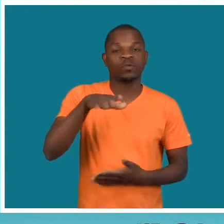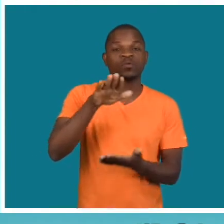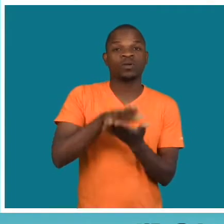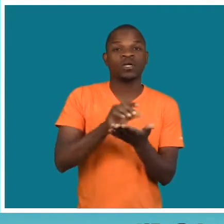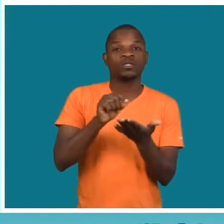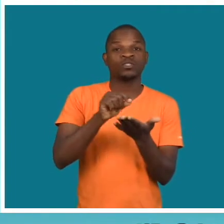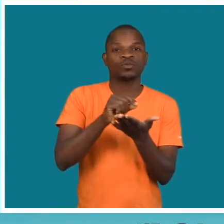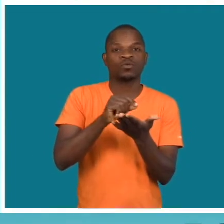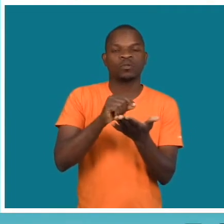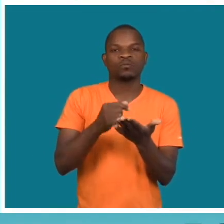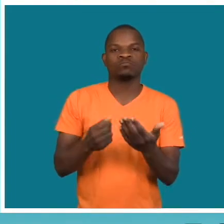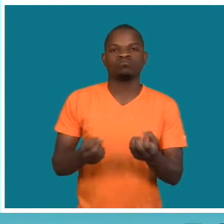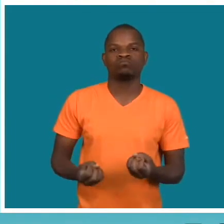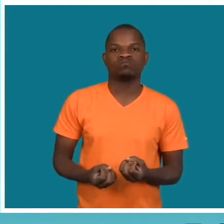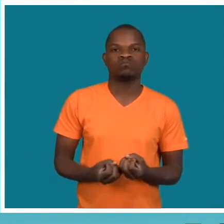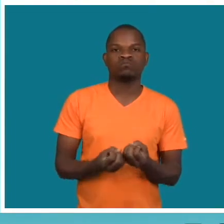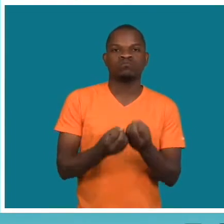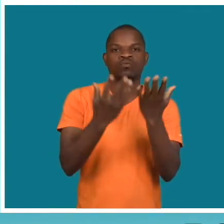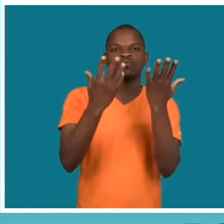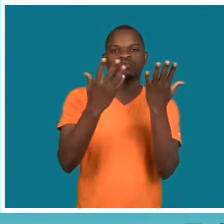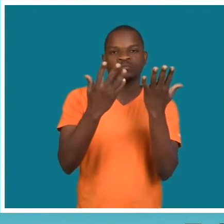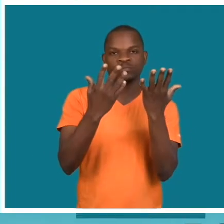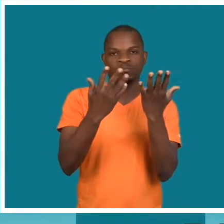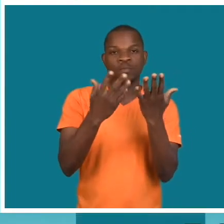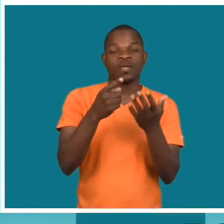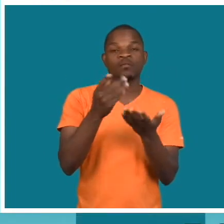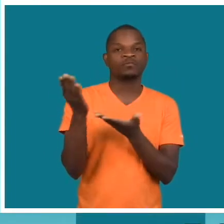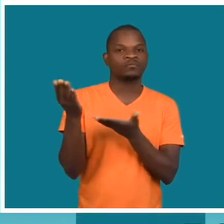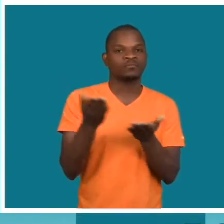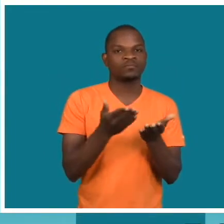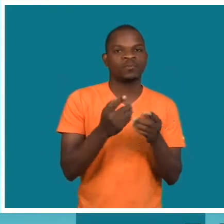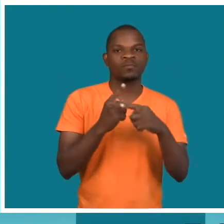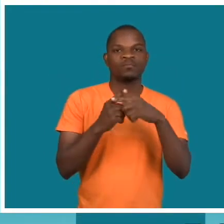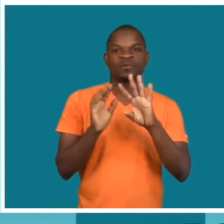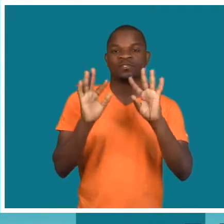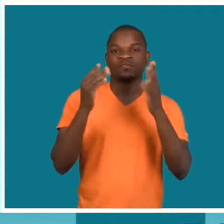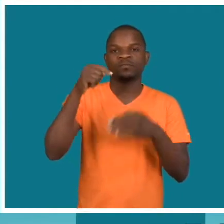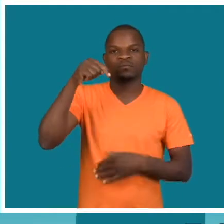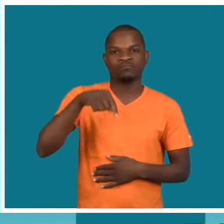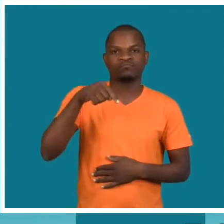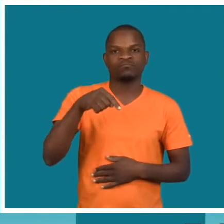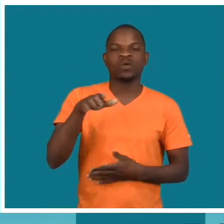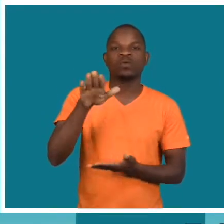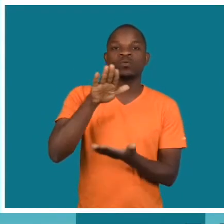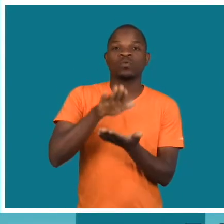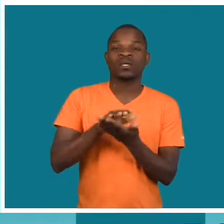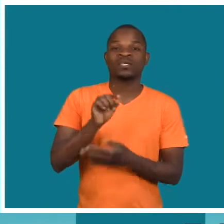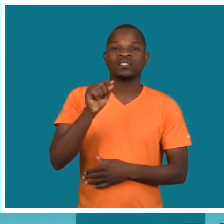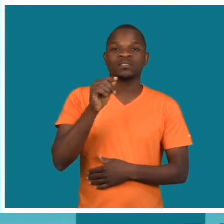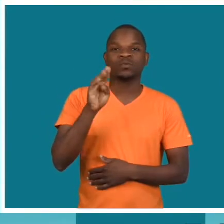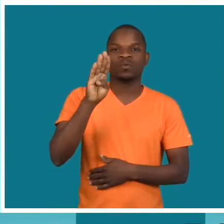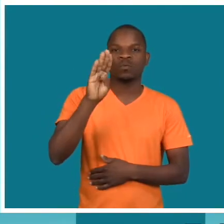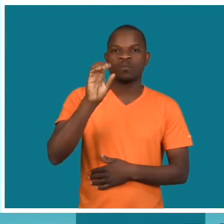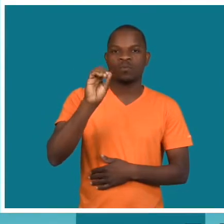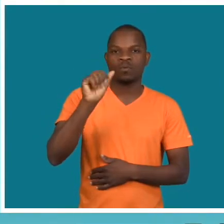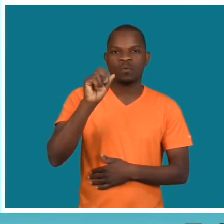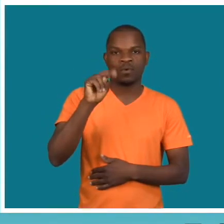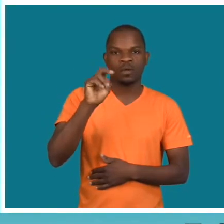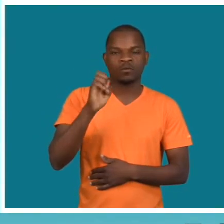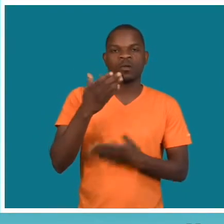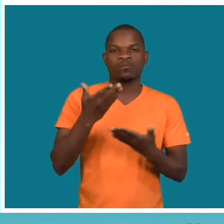escola. Este é o nosso convidado para o Mais Vida de hoje, que estamos no distrito de Boan.